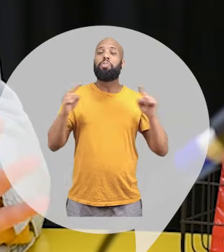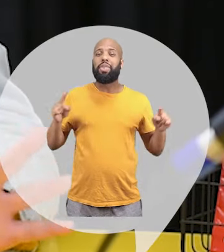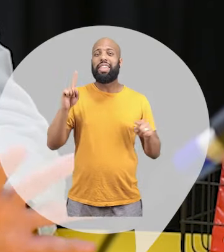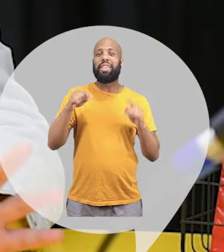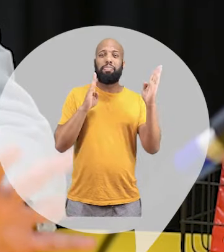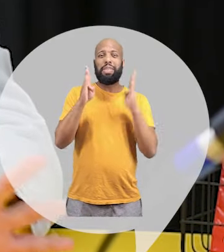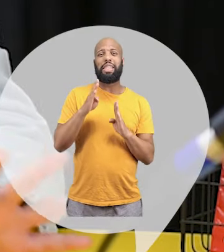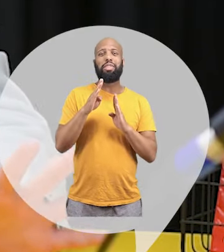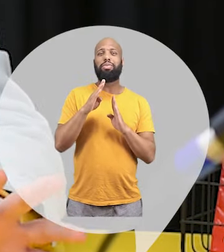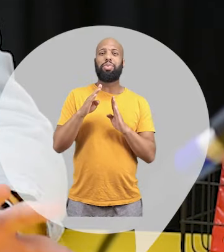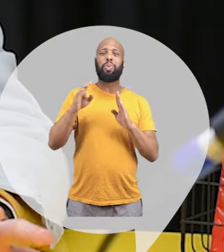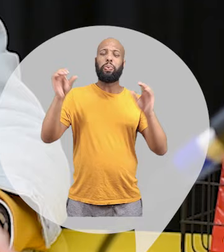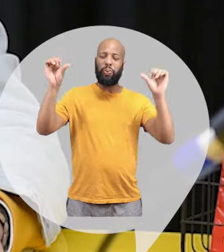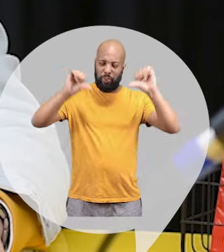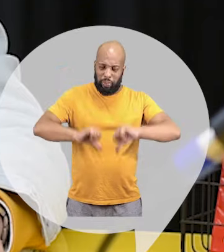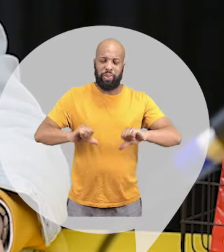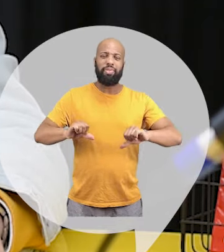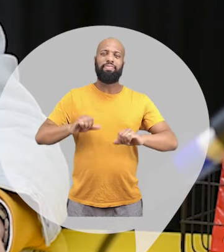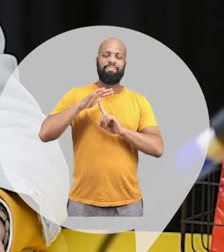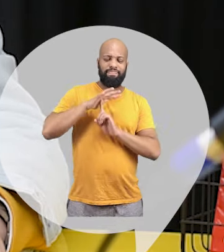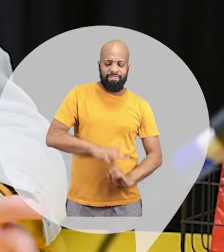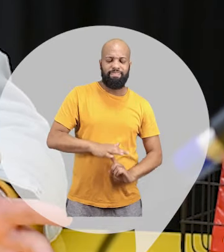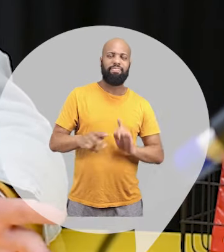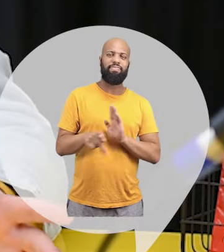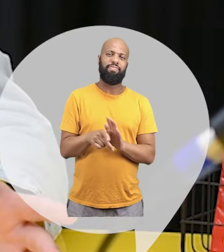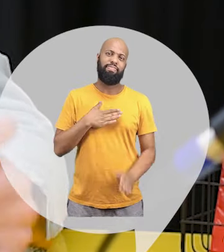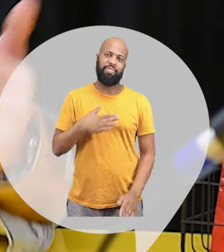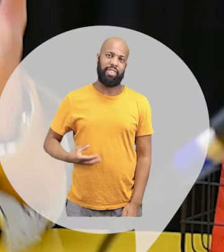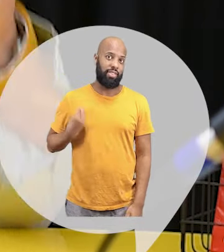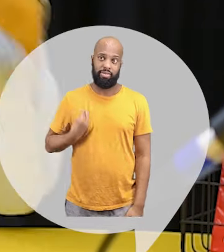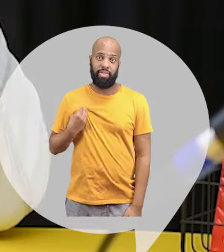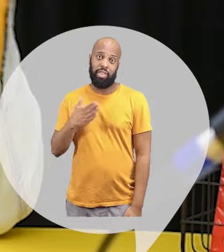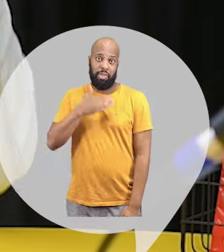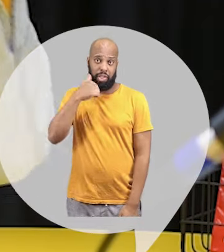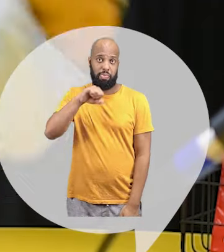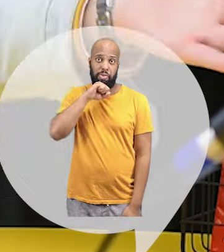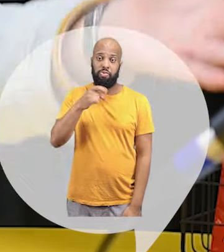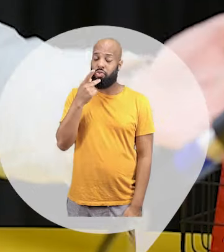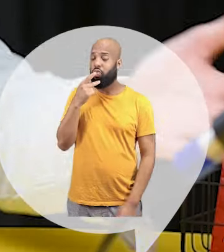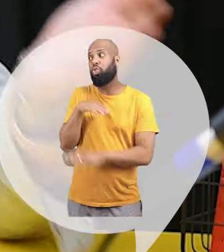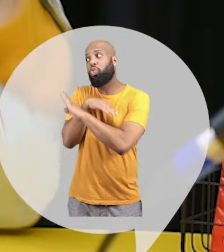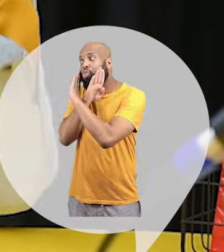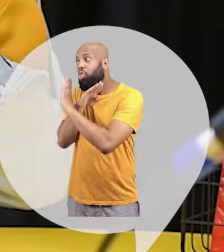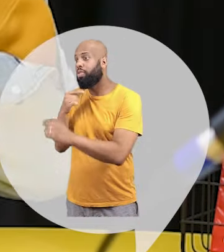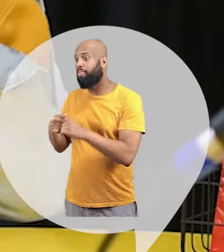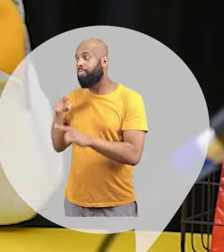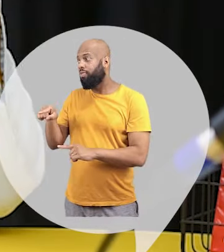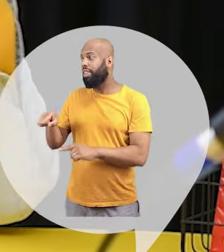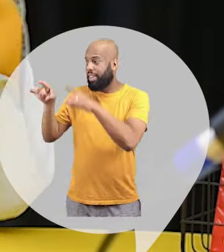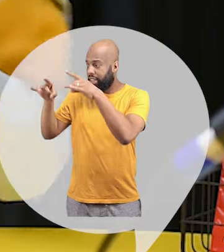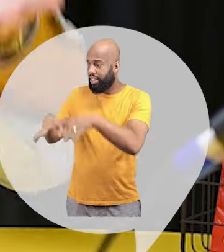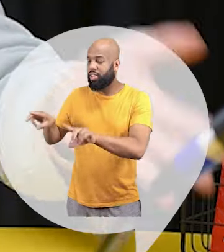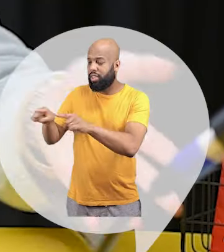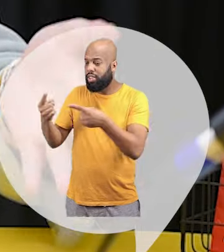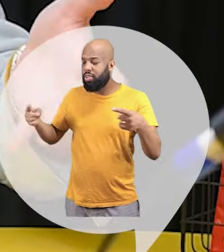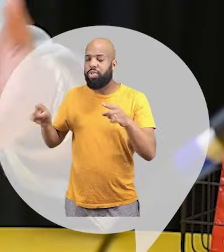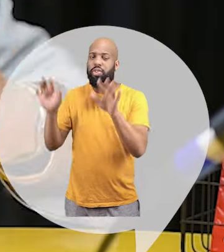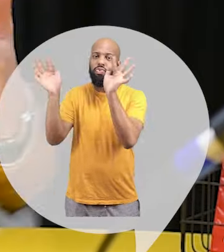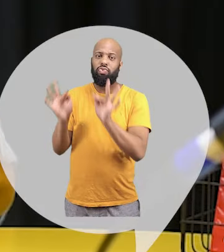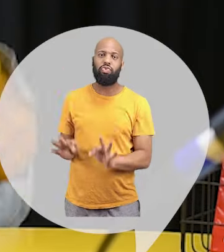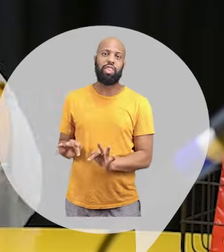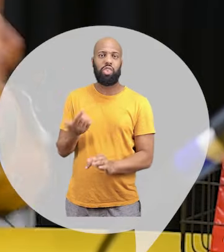mais depressiva e triste da minha vida porque e a minha mãe depois falou pra mim cara é claro tá Óbvio para mim que tipo é porque você foi embora